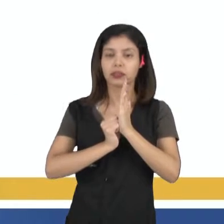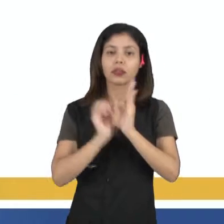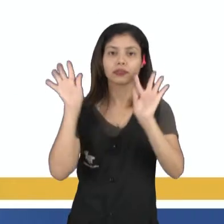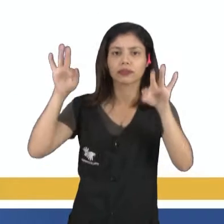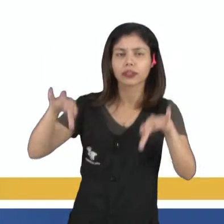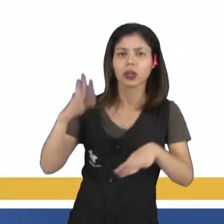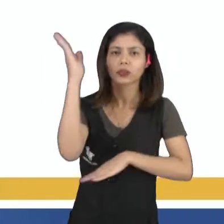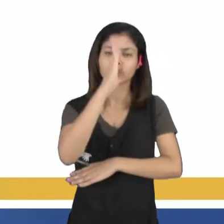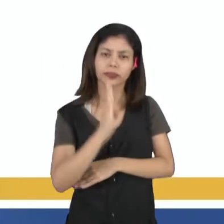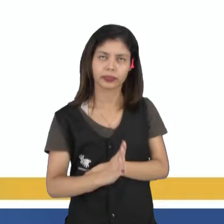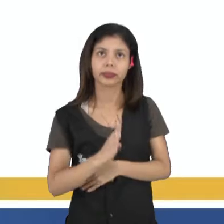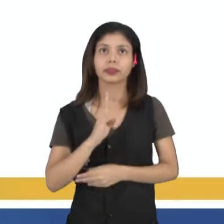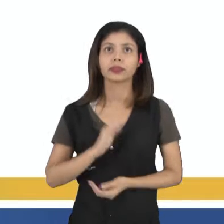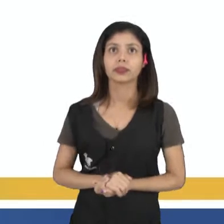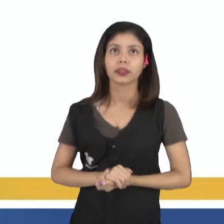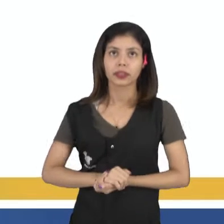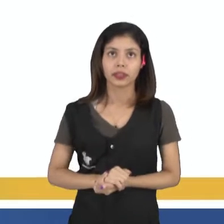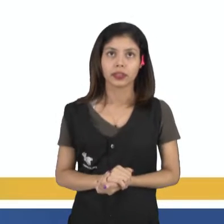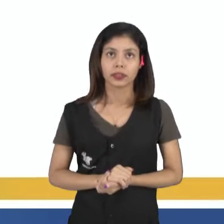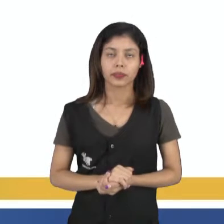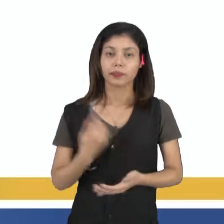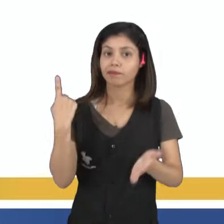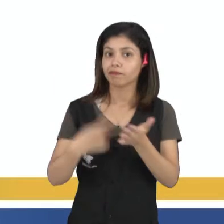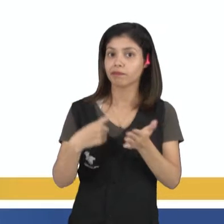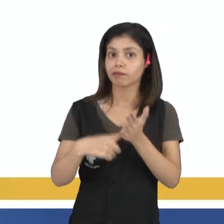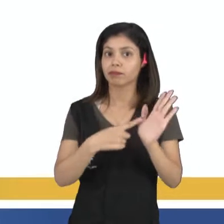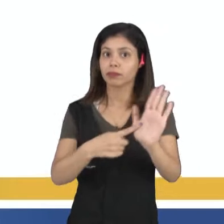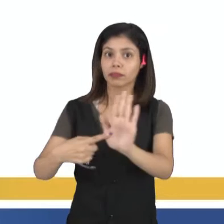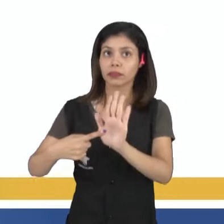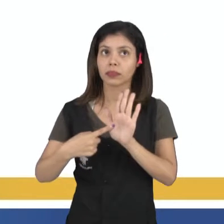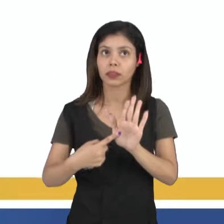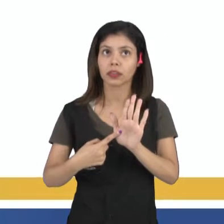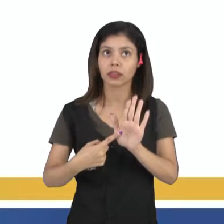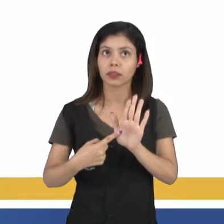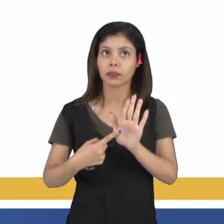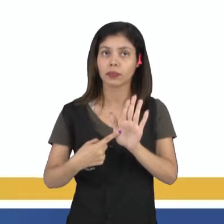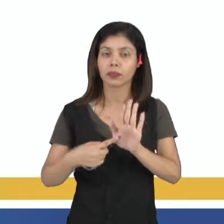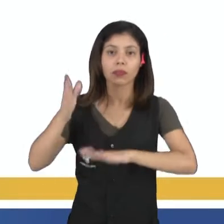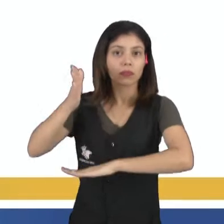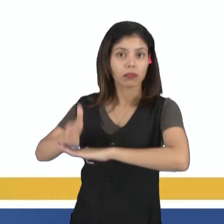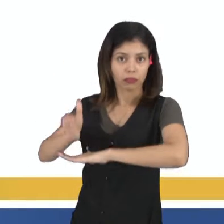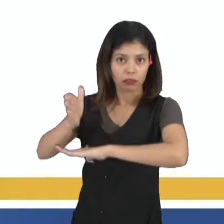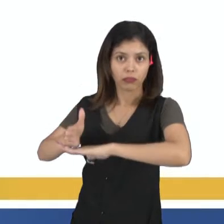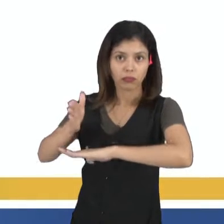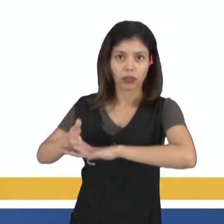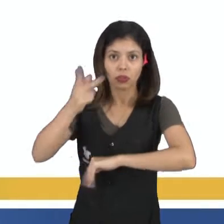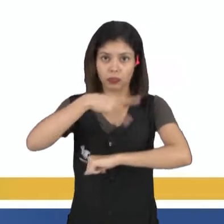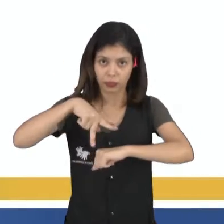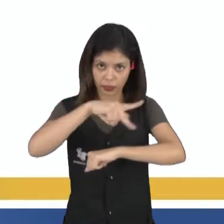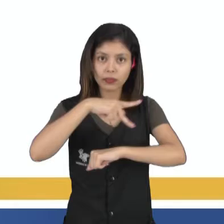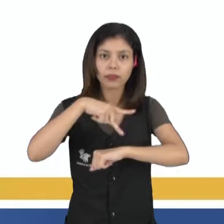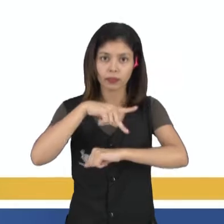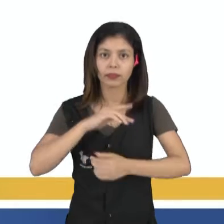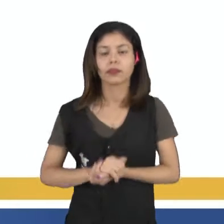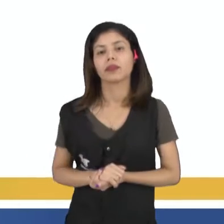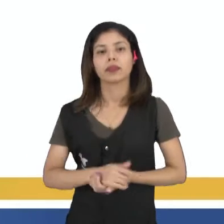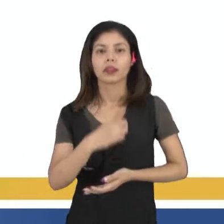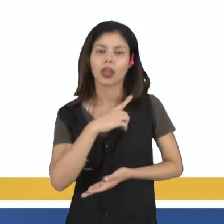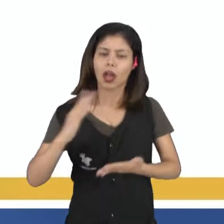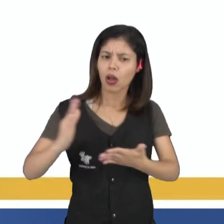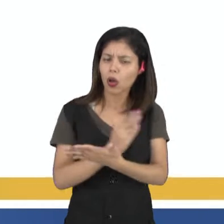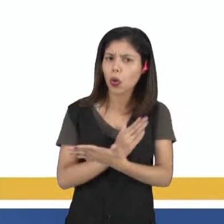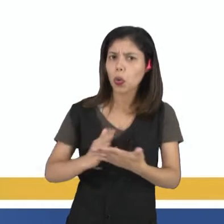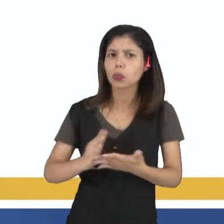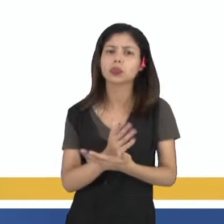esse final no Brasil a foi marcada aí então por certa modernização no país é a gente começa então